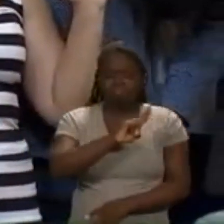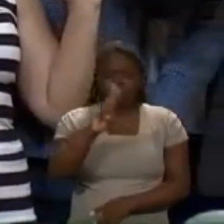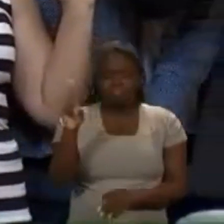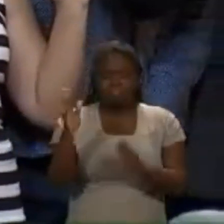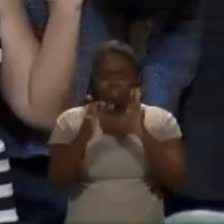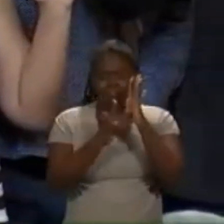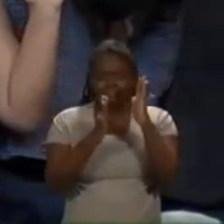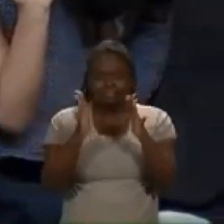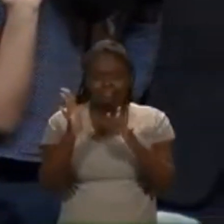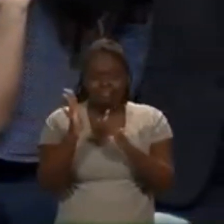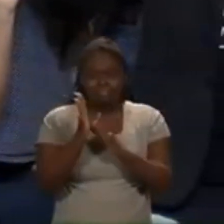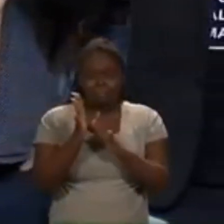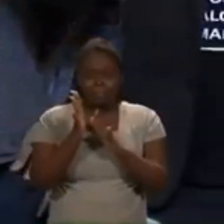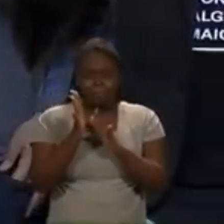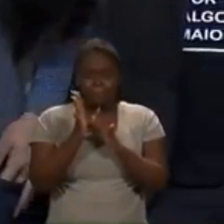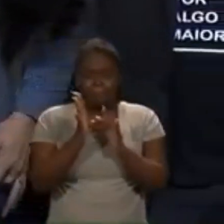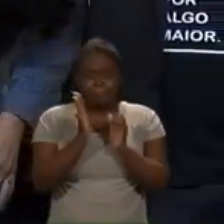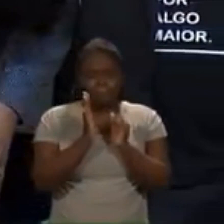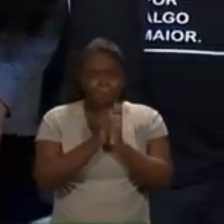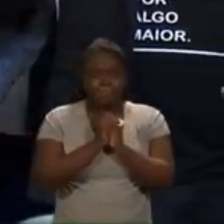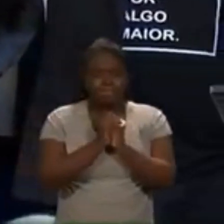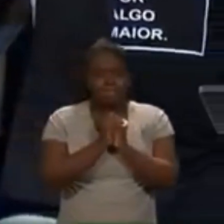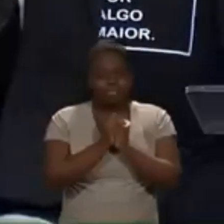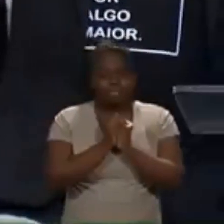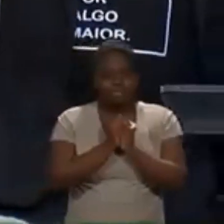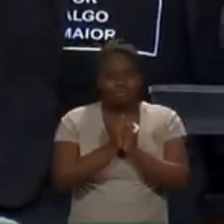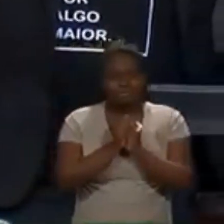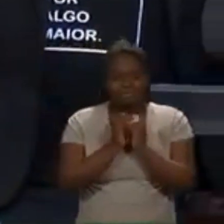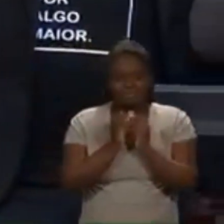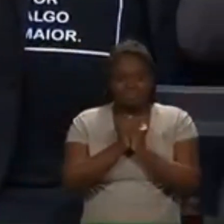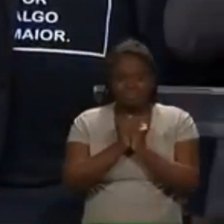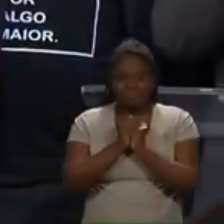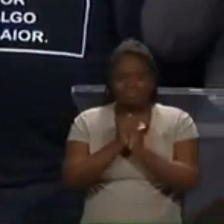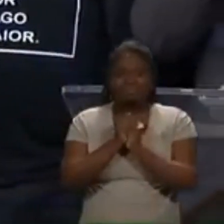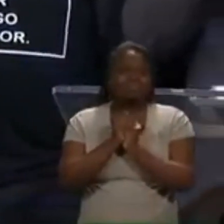Jesus. Amém e amém.